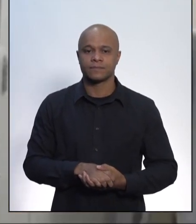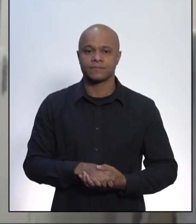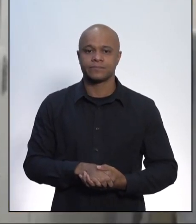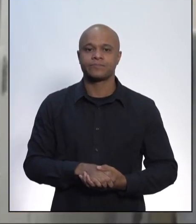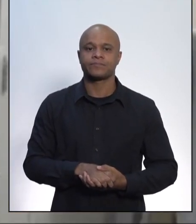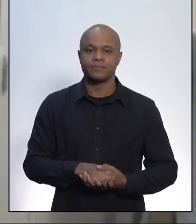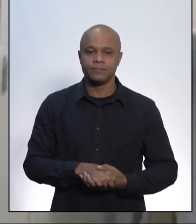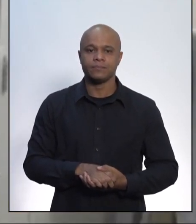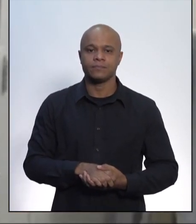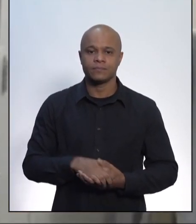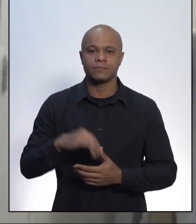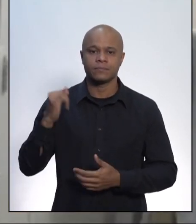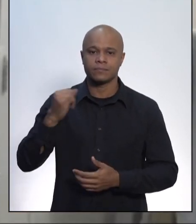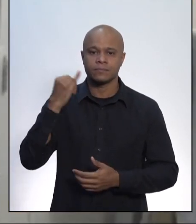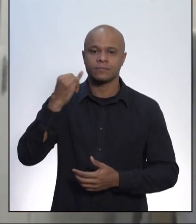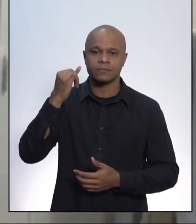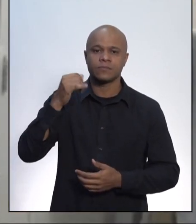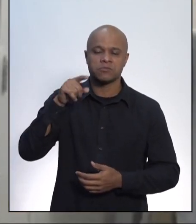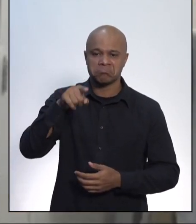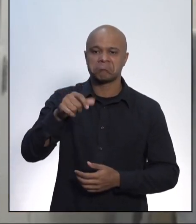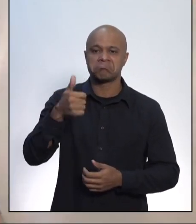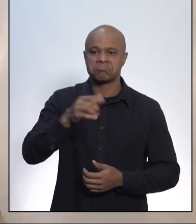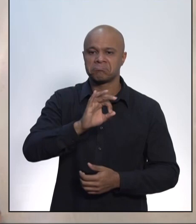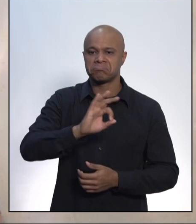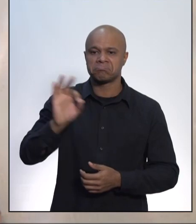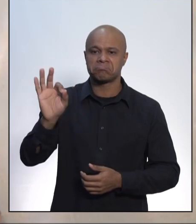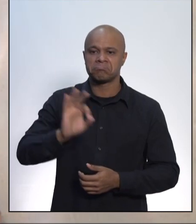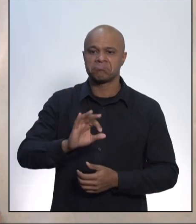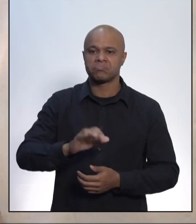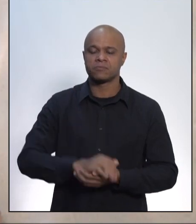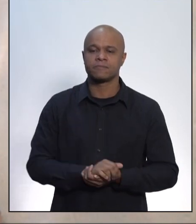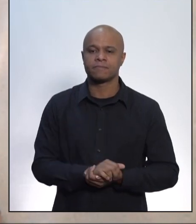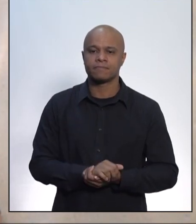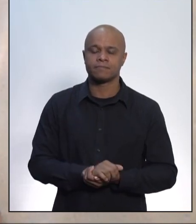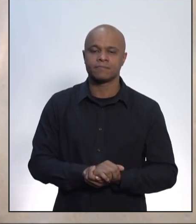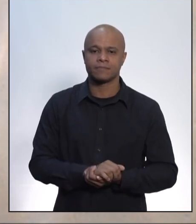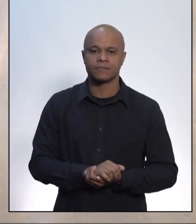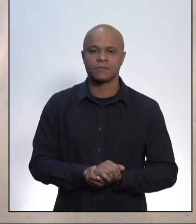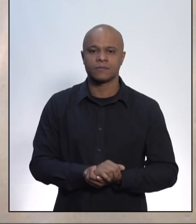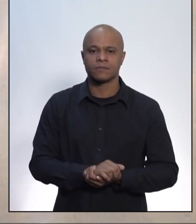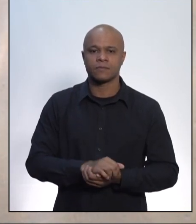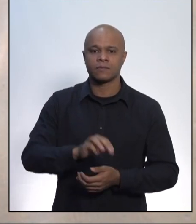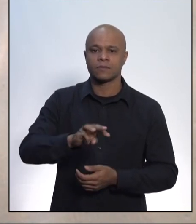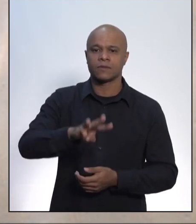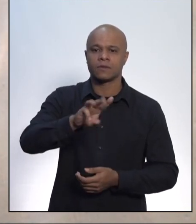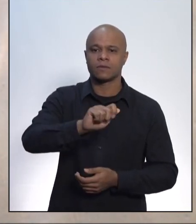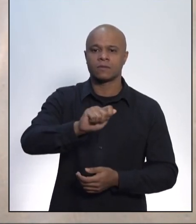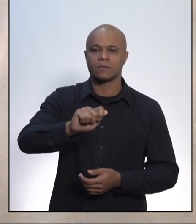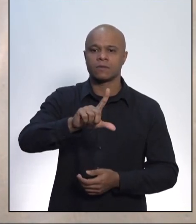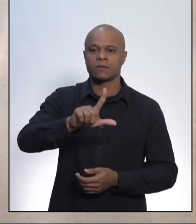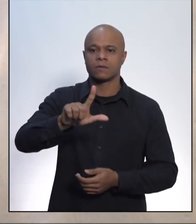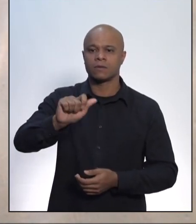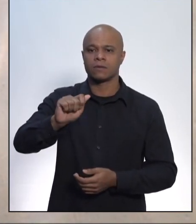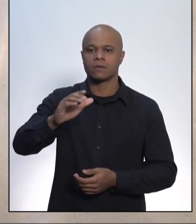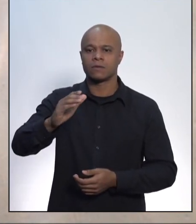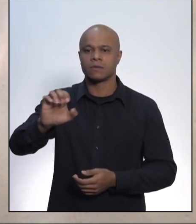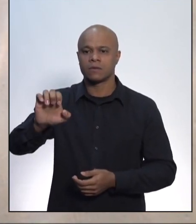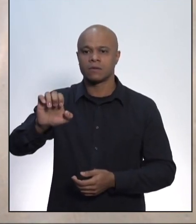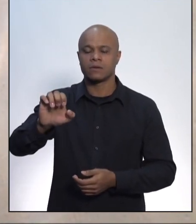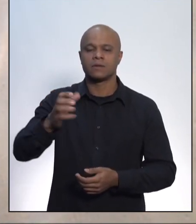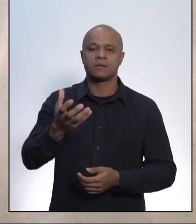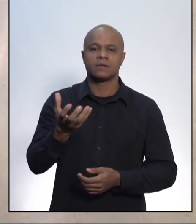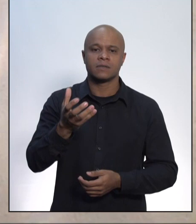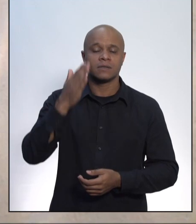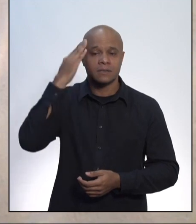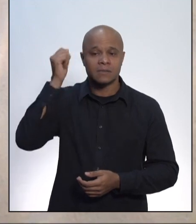é isso mesmo, está 100% aí. O Wallace quer saber se o empreendedorismo traz um grande retorno. Eu